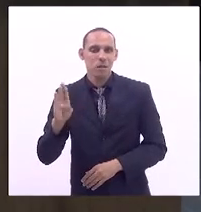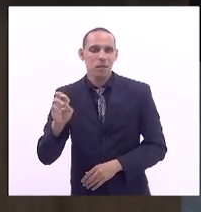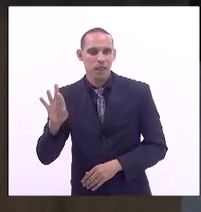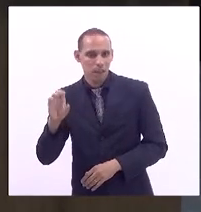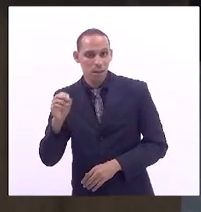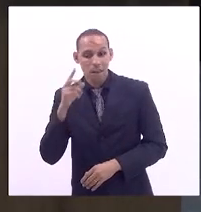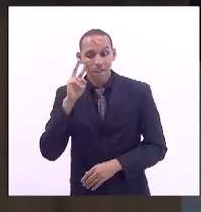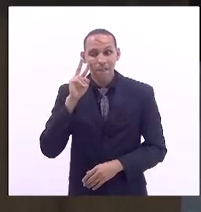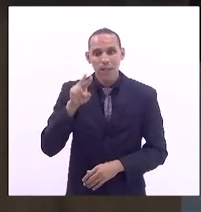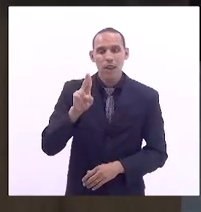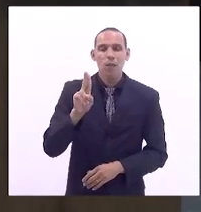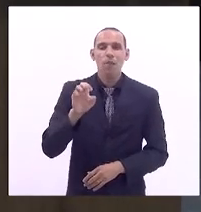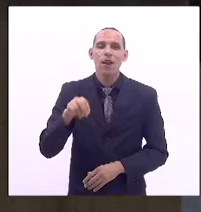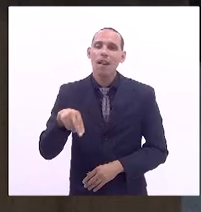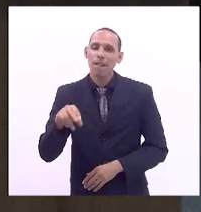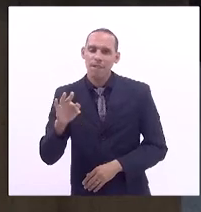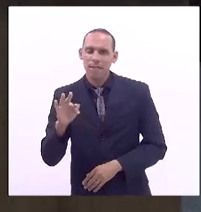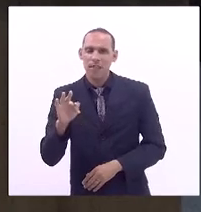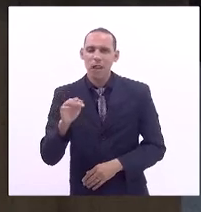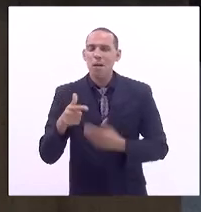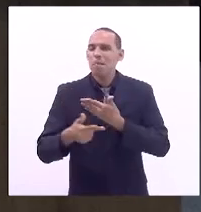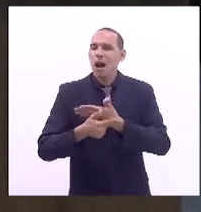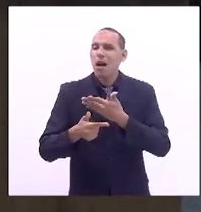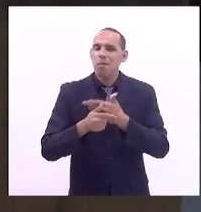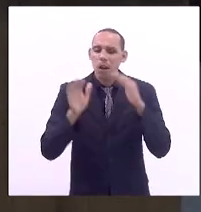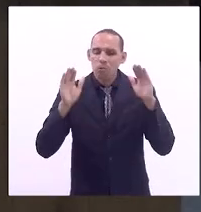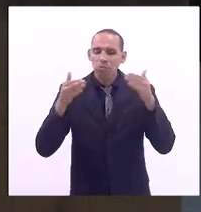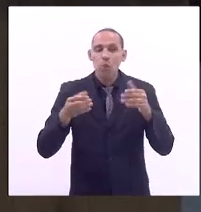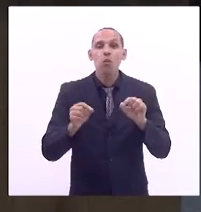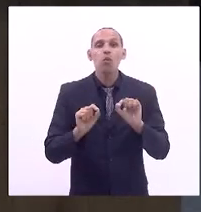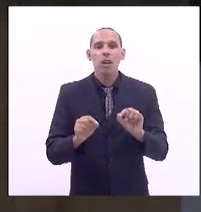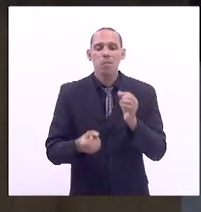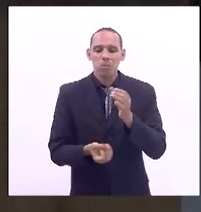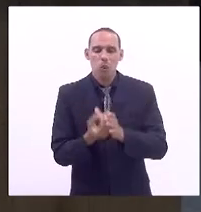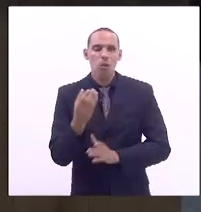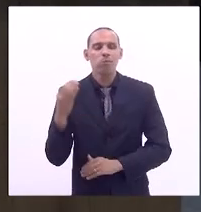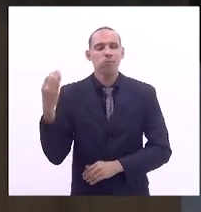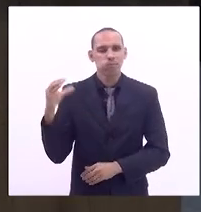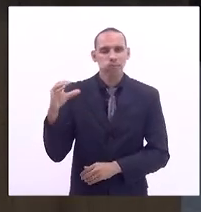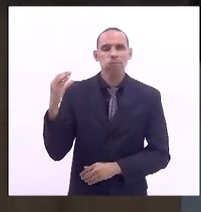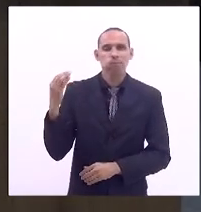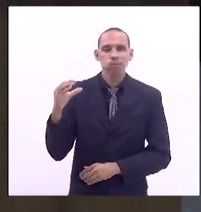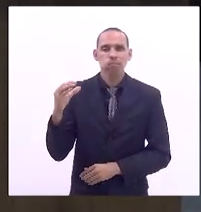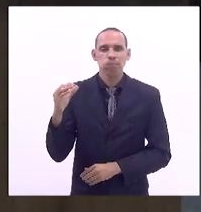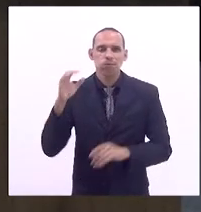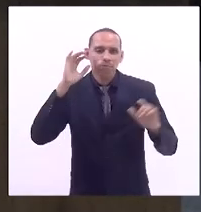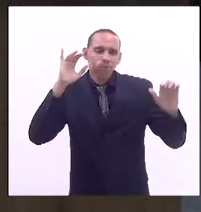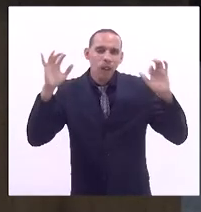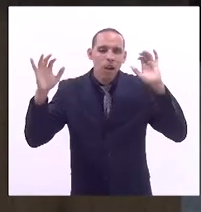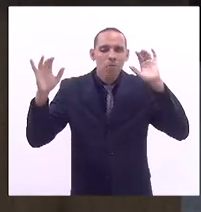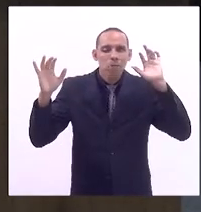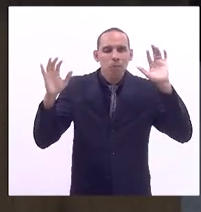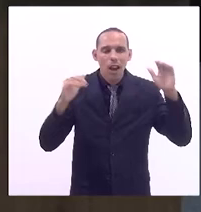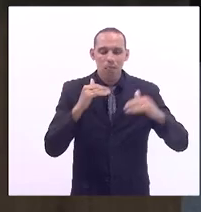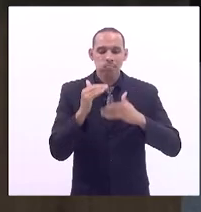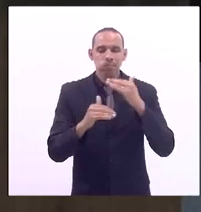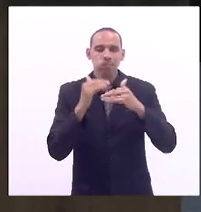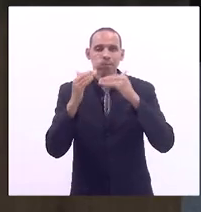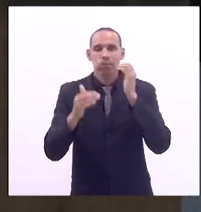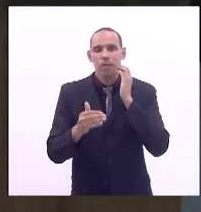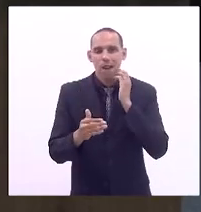com papel bastante Central na produção científica voltada para pensar especialmente o